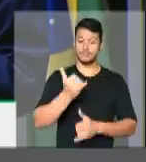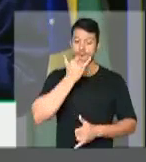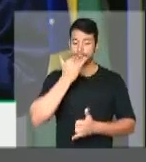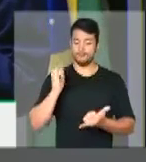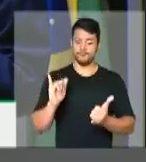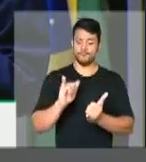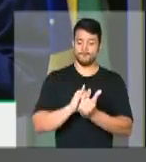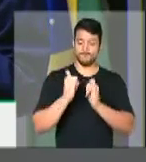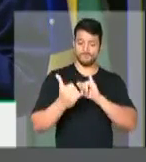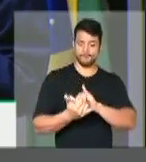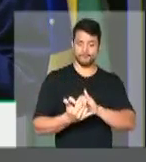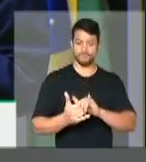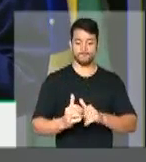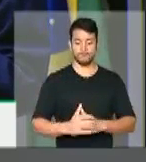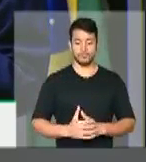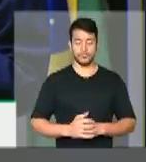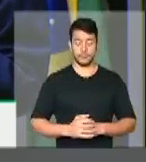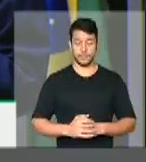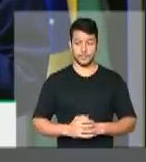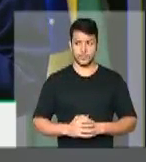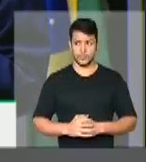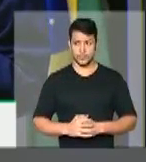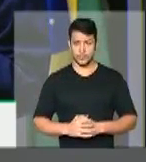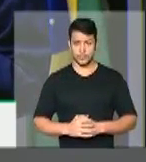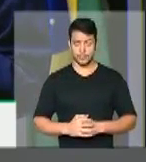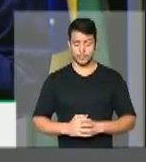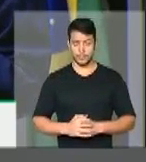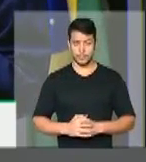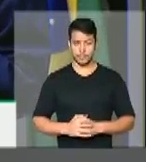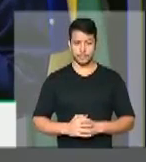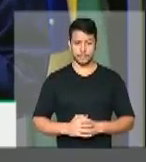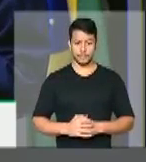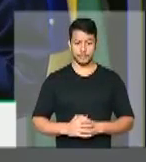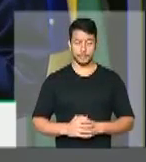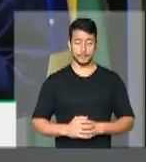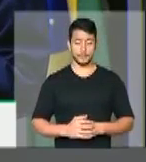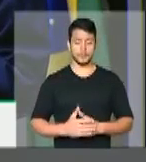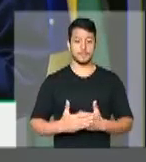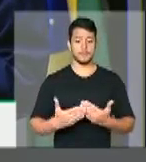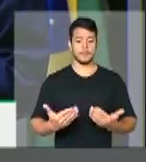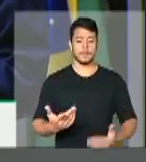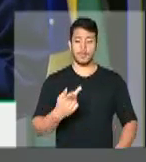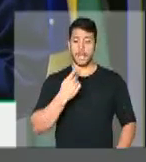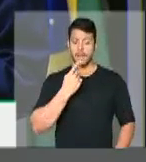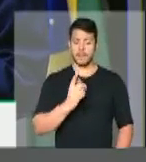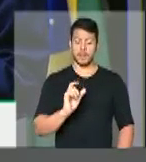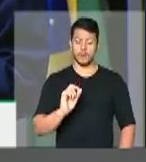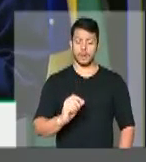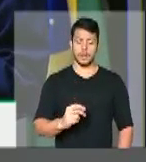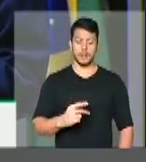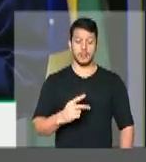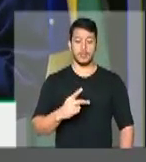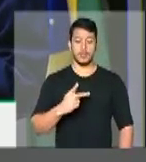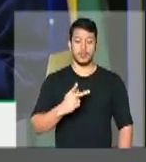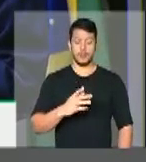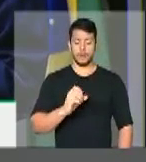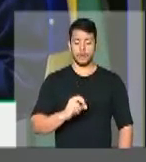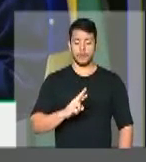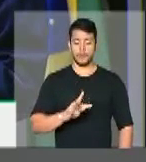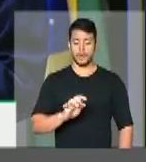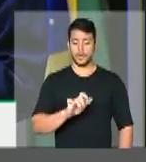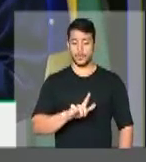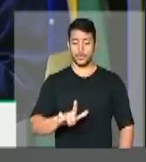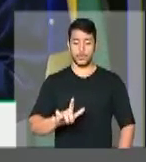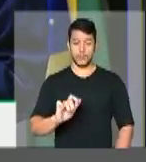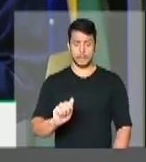aqui, o nosso Carlos Guilherme Mota, dizendo que Petrônio Portela, liberal,